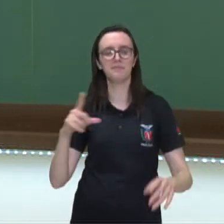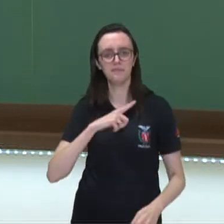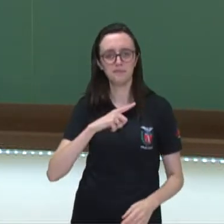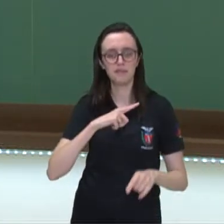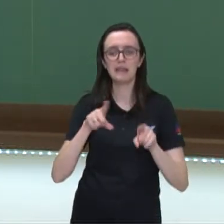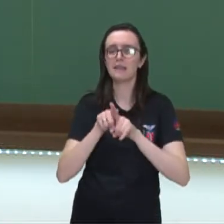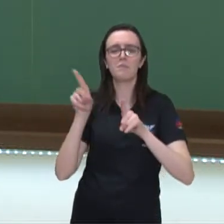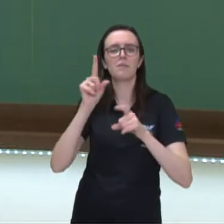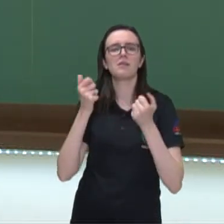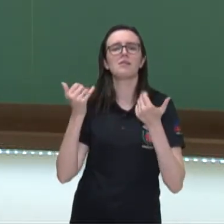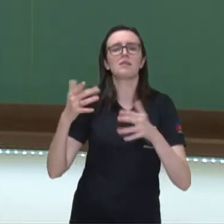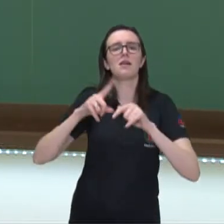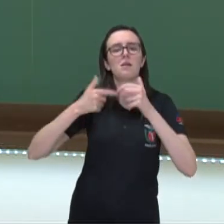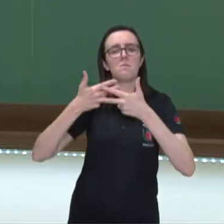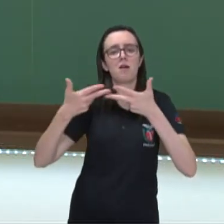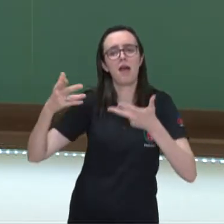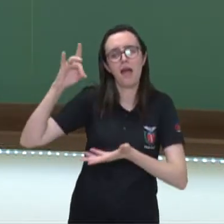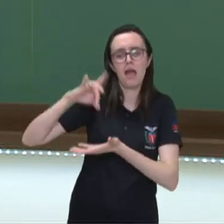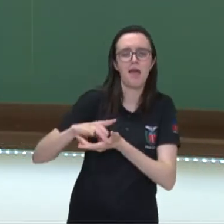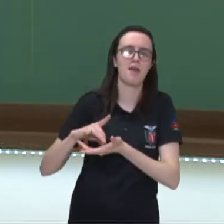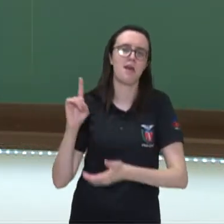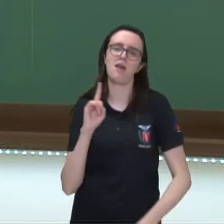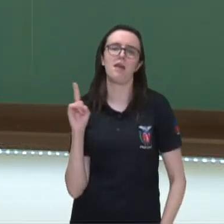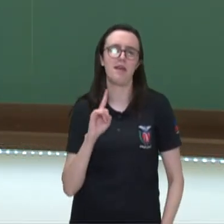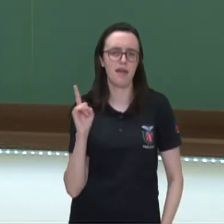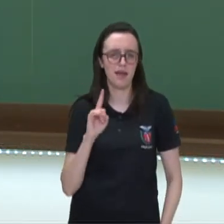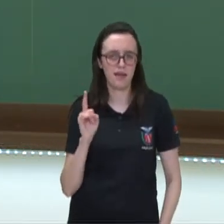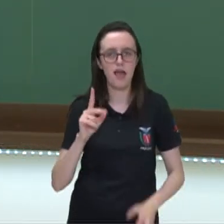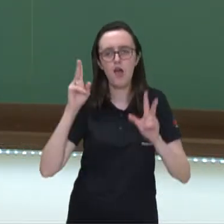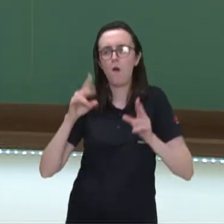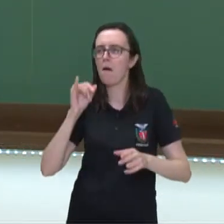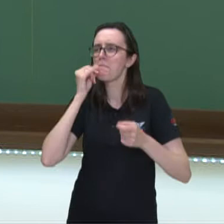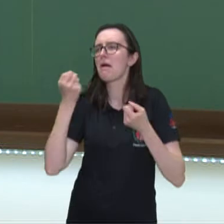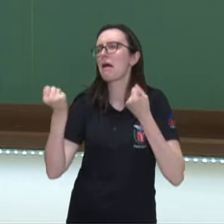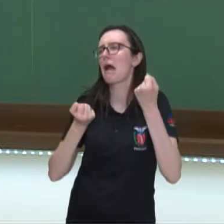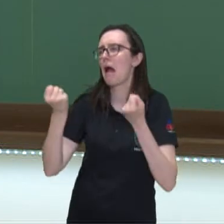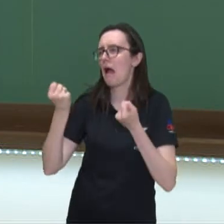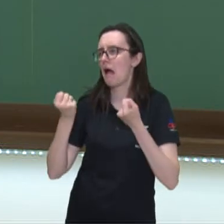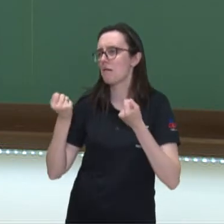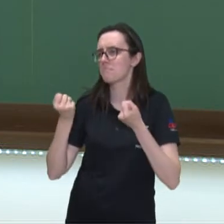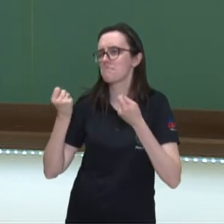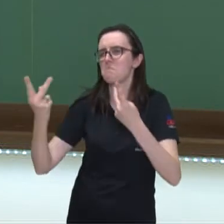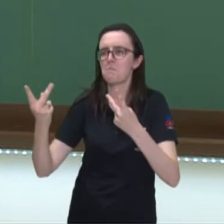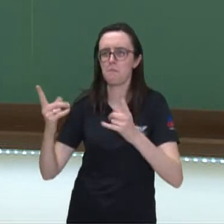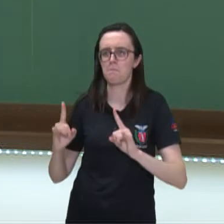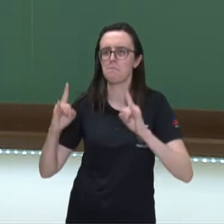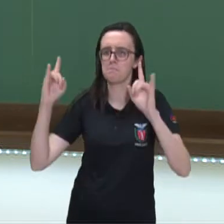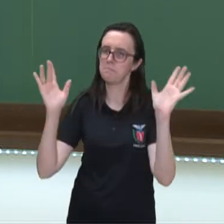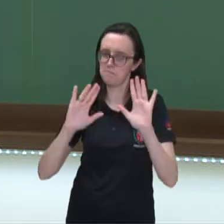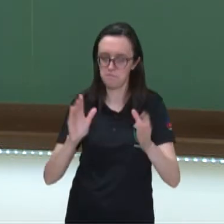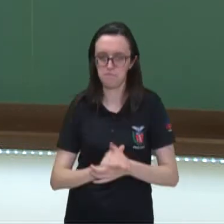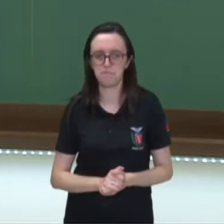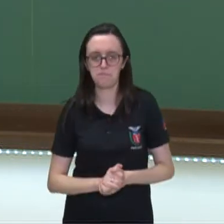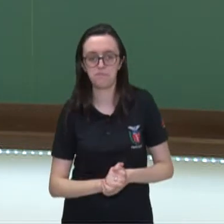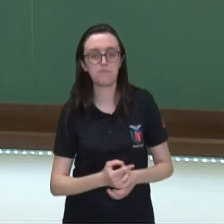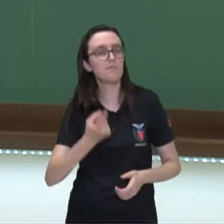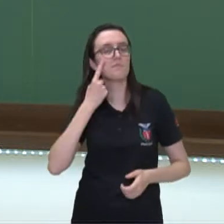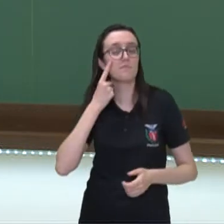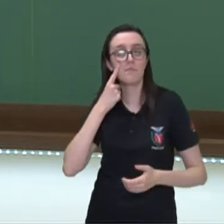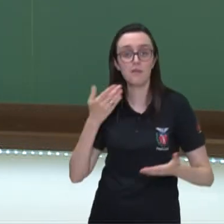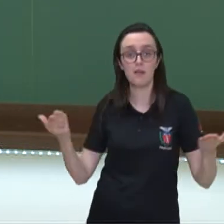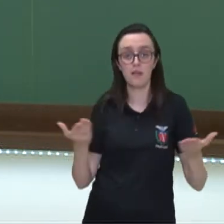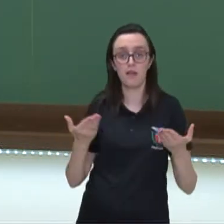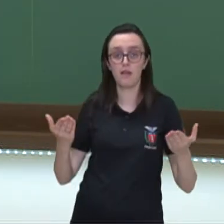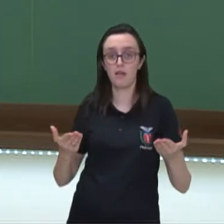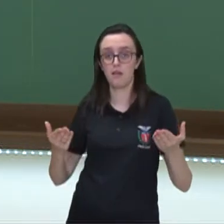vai oferecer produtos reais como nós vemos lá, venda de um carro, de um apartamento, por exemplo, certo? Observe aqui